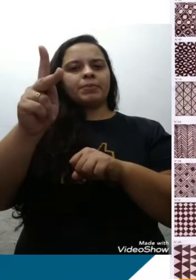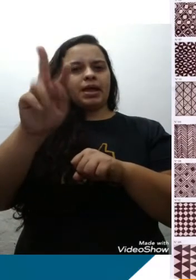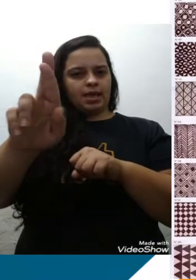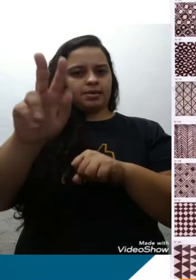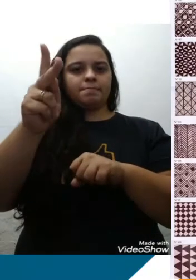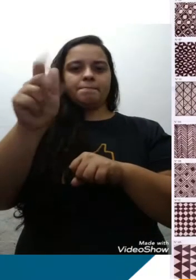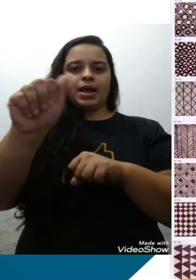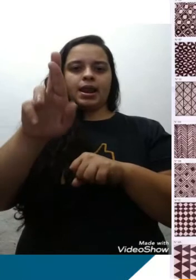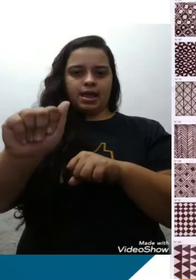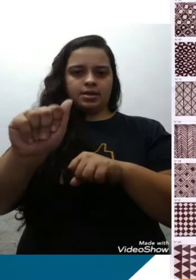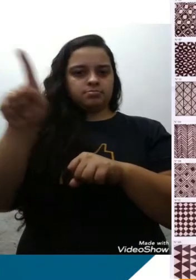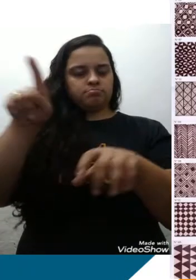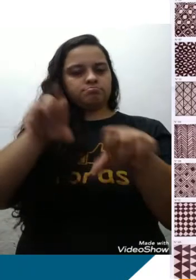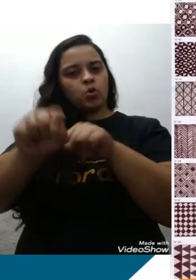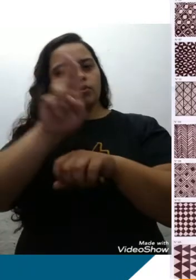Pará.